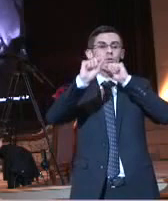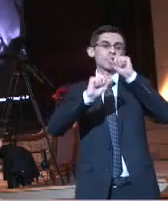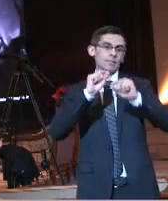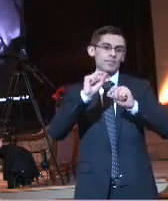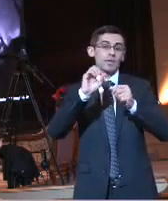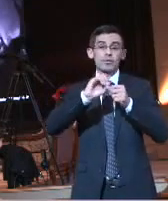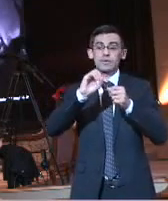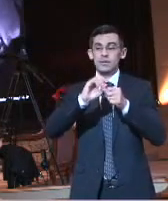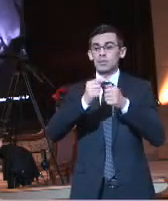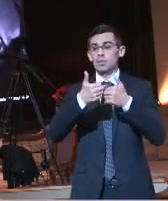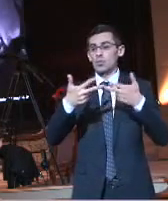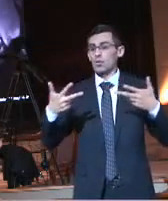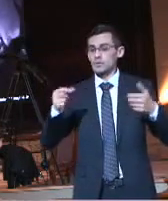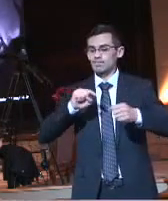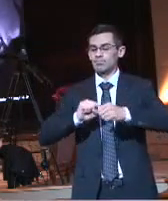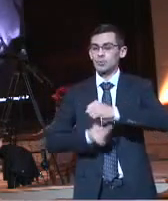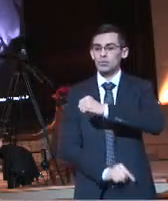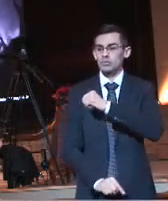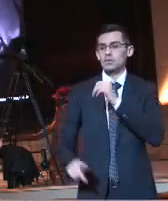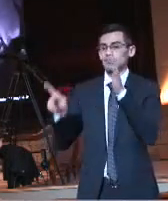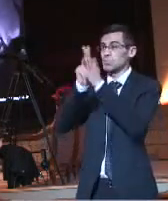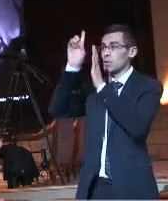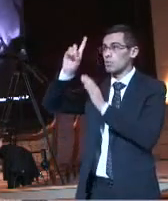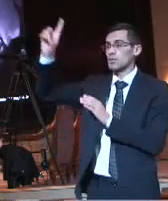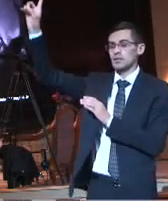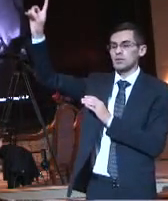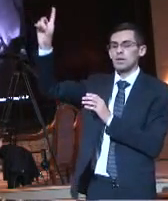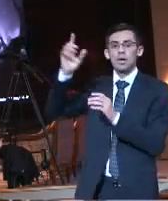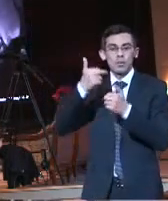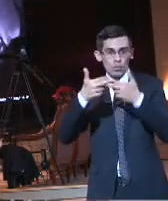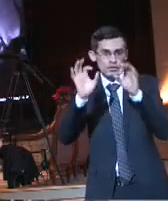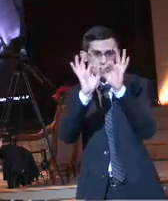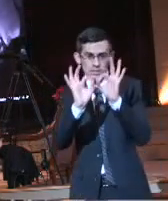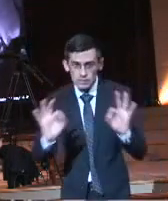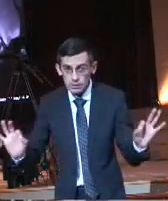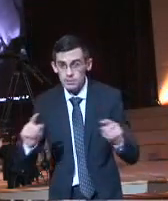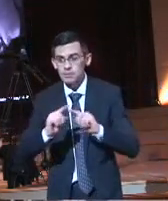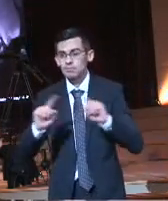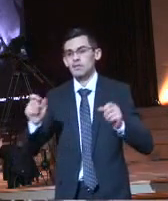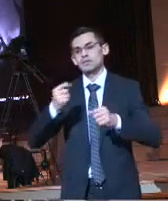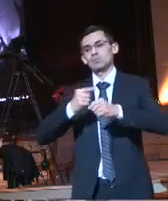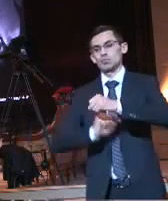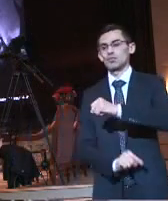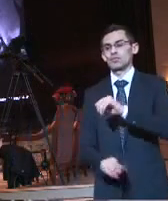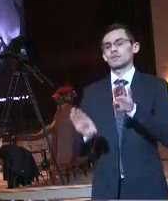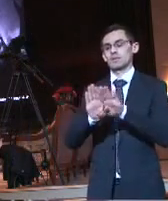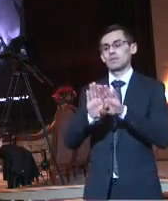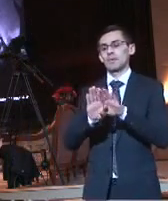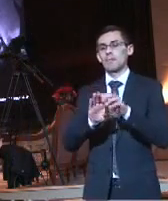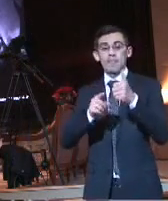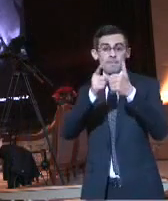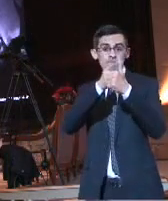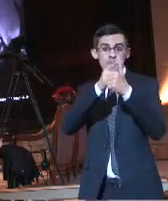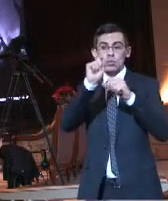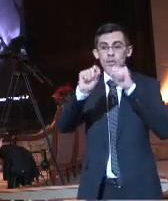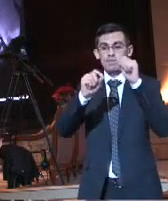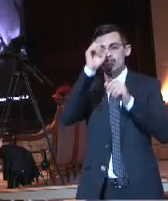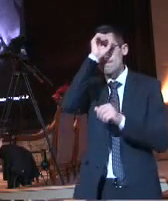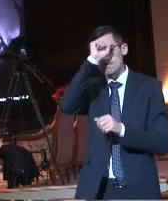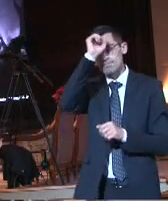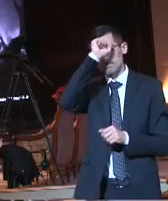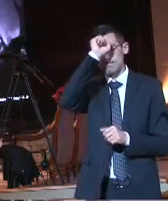algumas coisas profundas de Deus, simples, mas profundas. Primeira coisa que eu tenho que